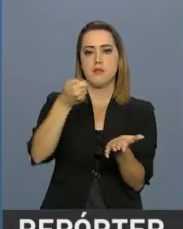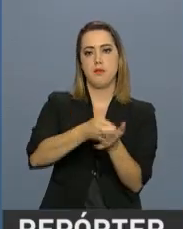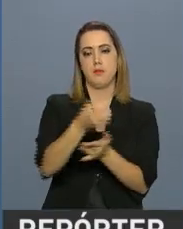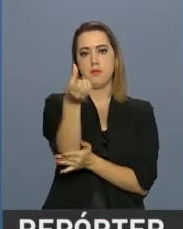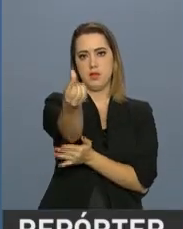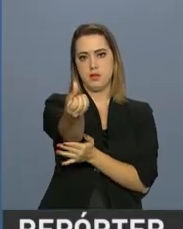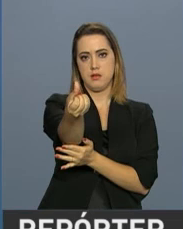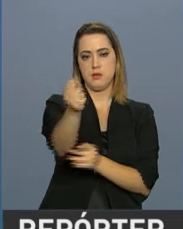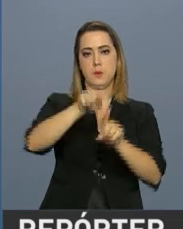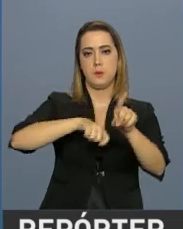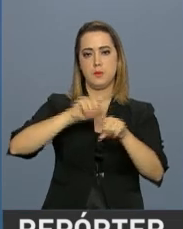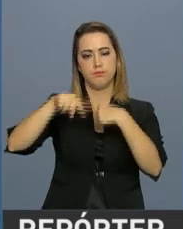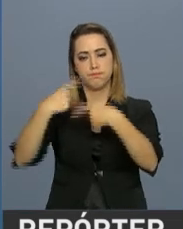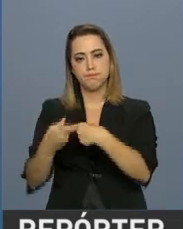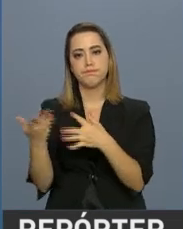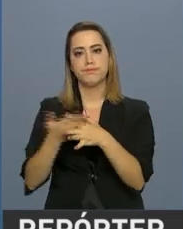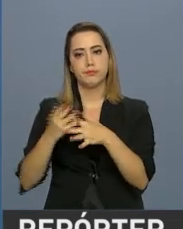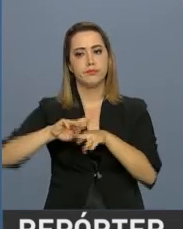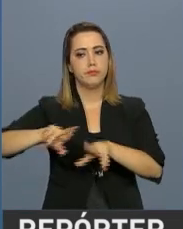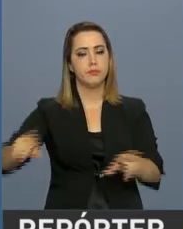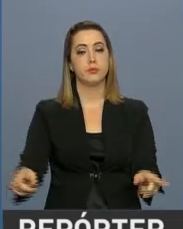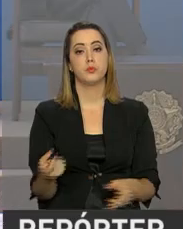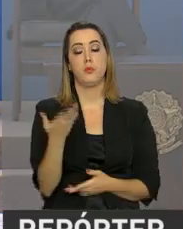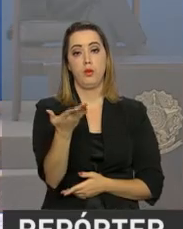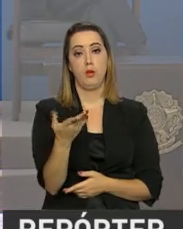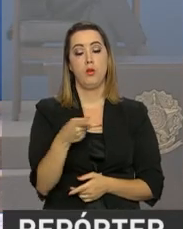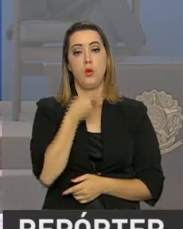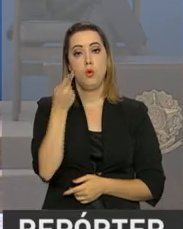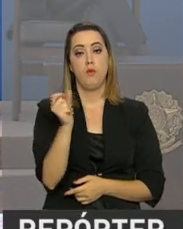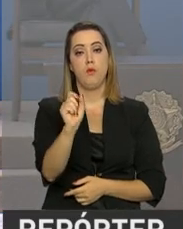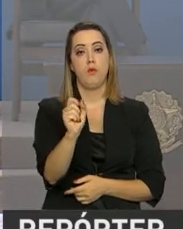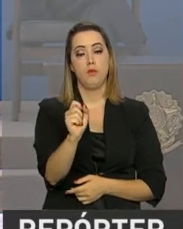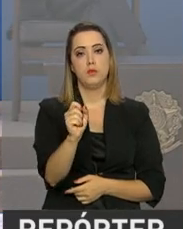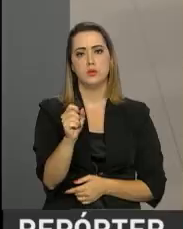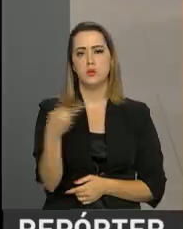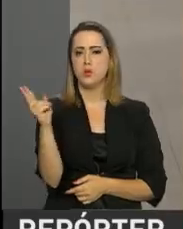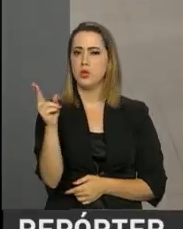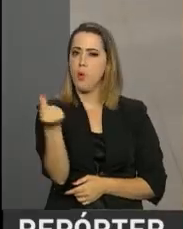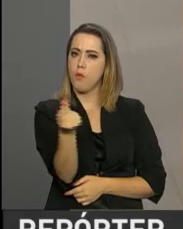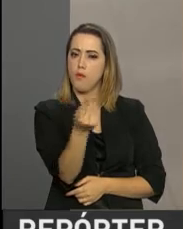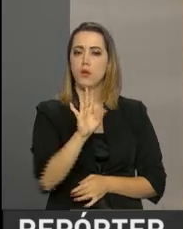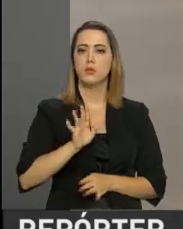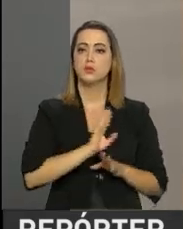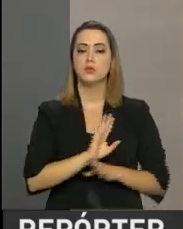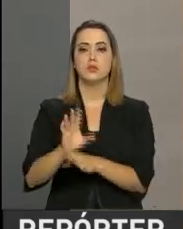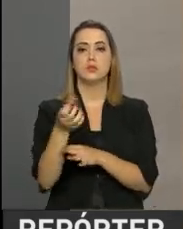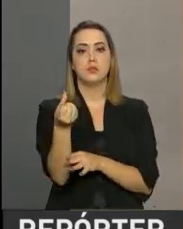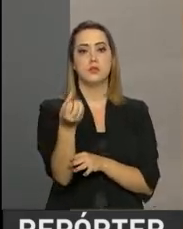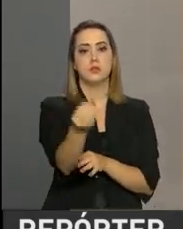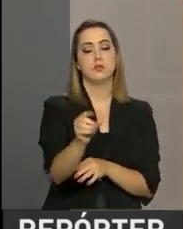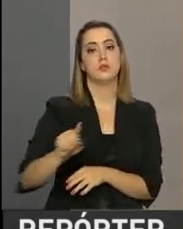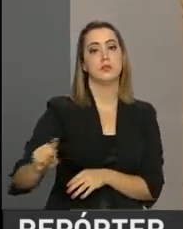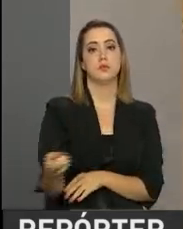segundo a associação nacional dos comerciantes de material de construção o valor destinado pelo governo já deve beneficiar 60 mil